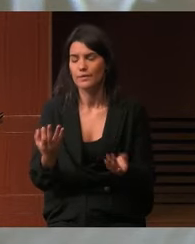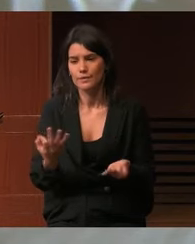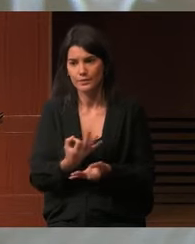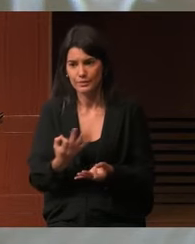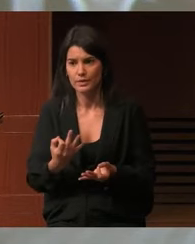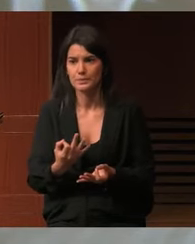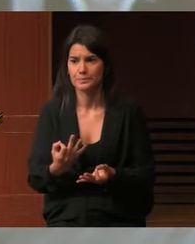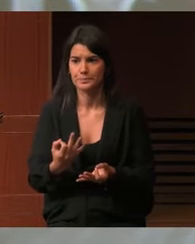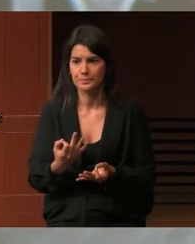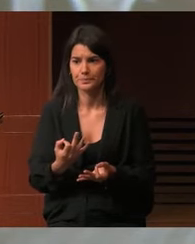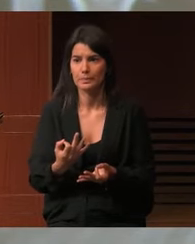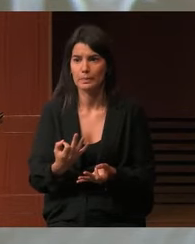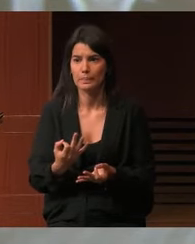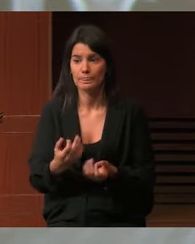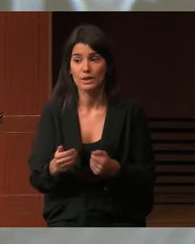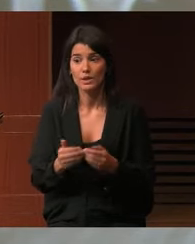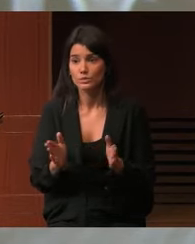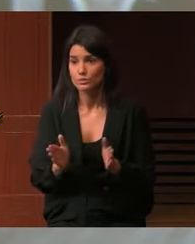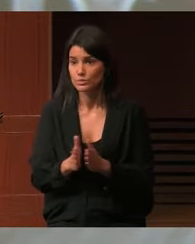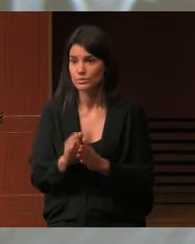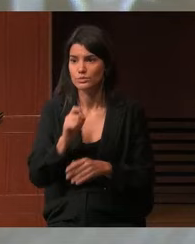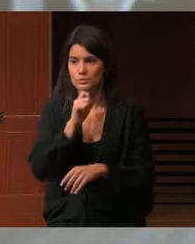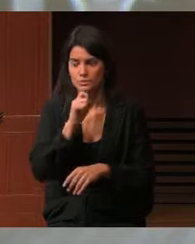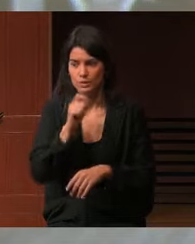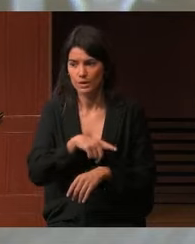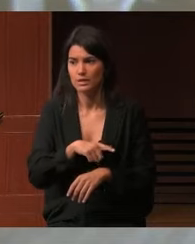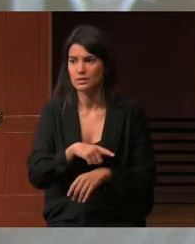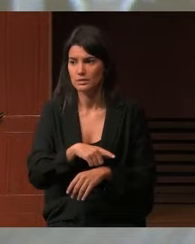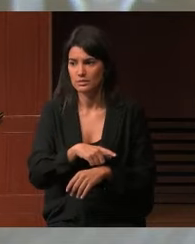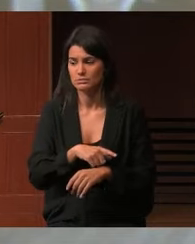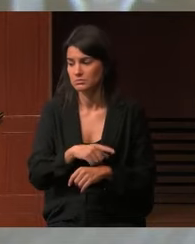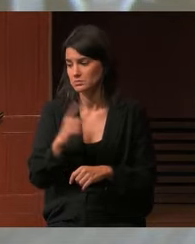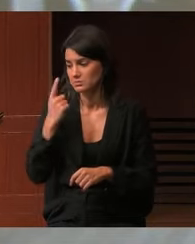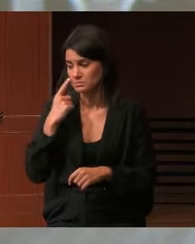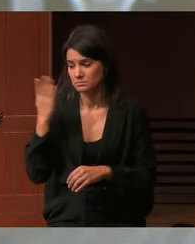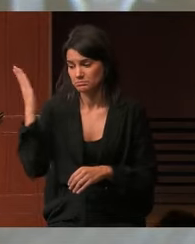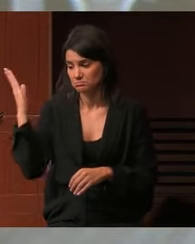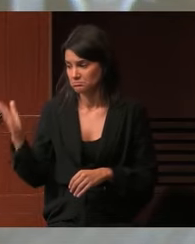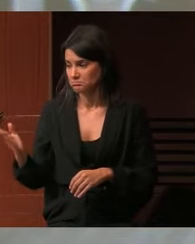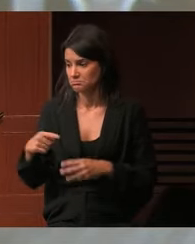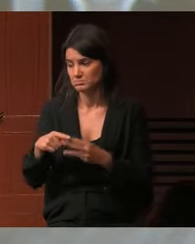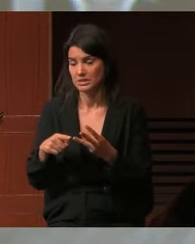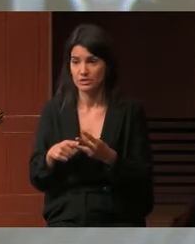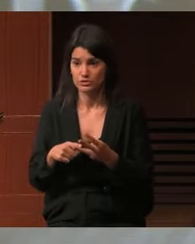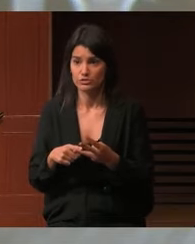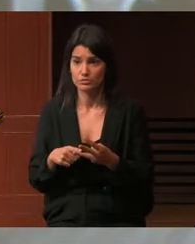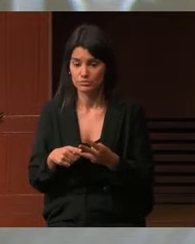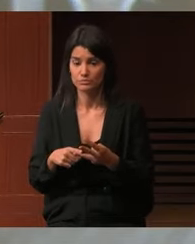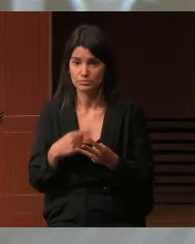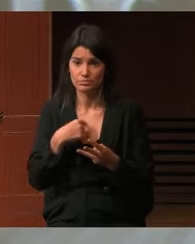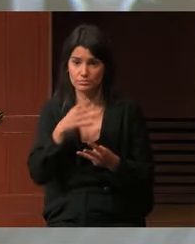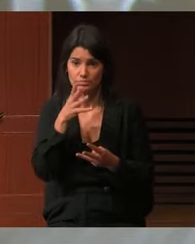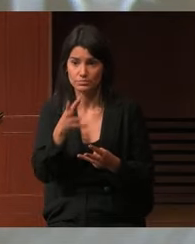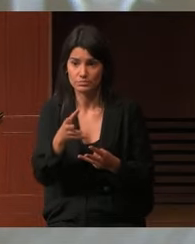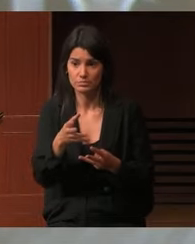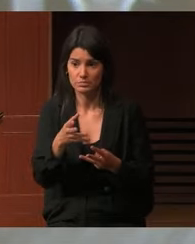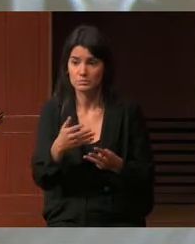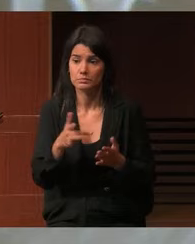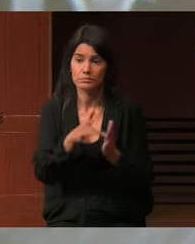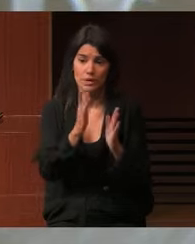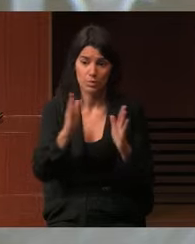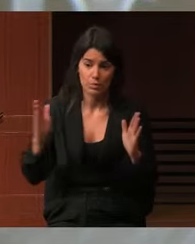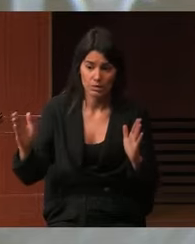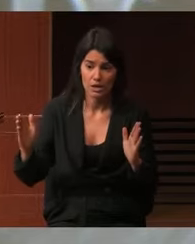efetivamente, todos eles podem ser uma destas três condições que vos referi. Uma